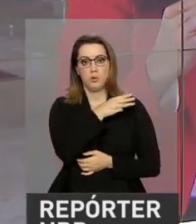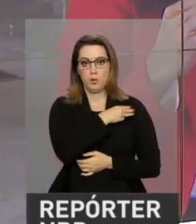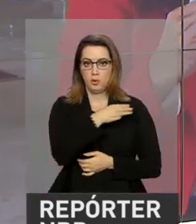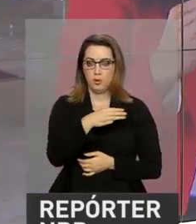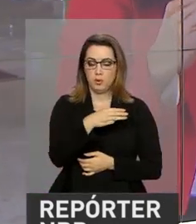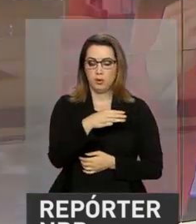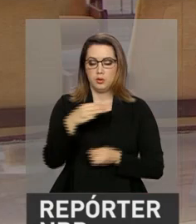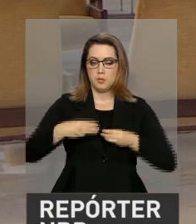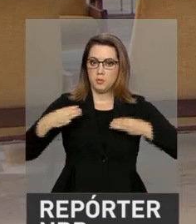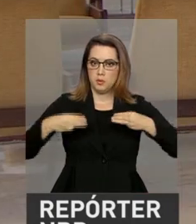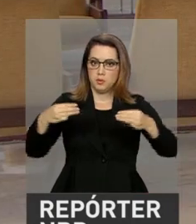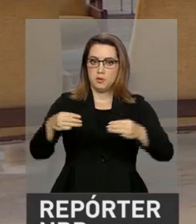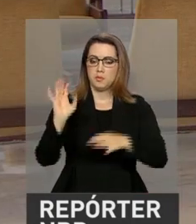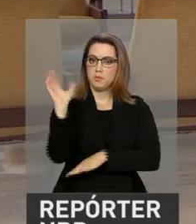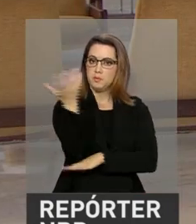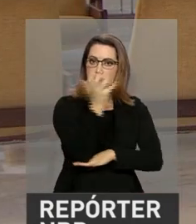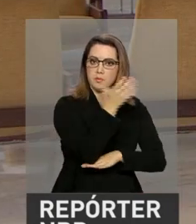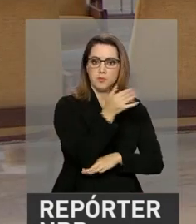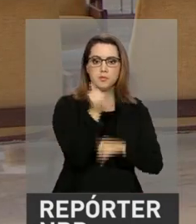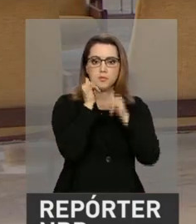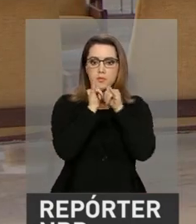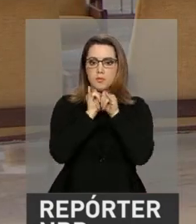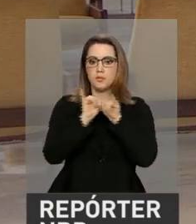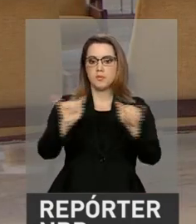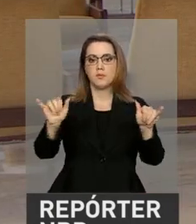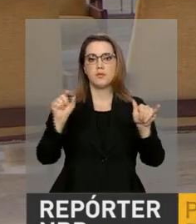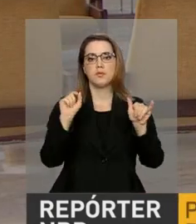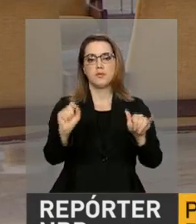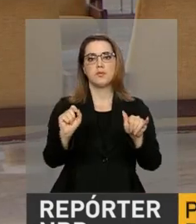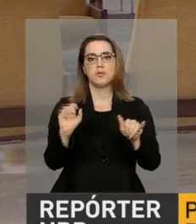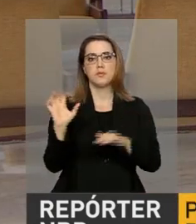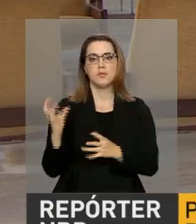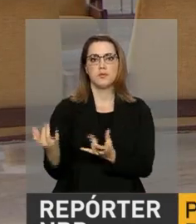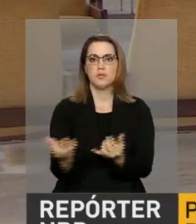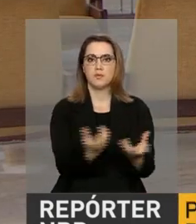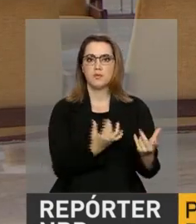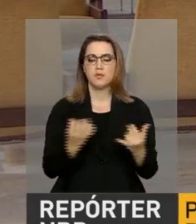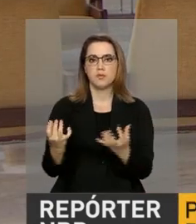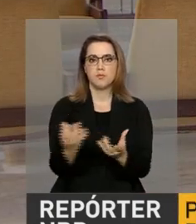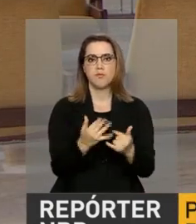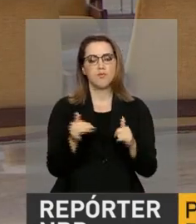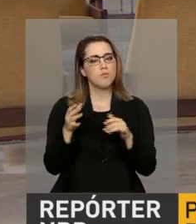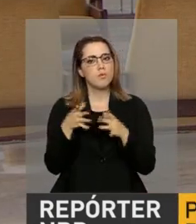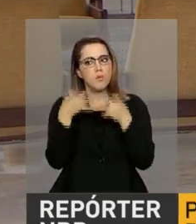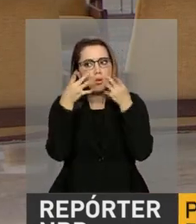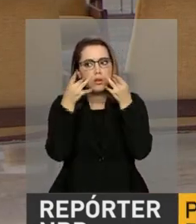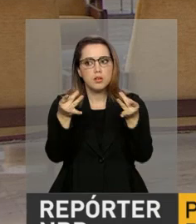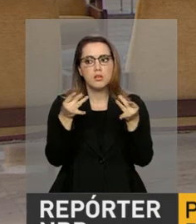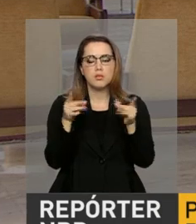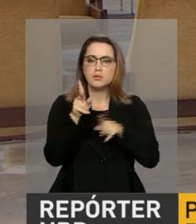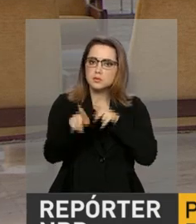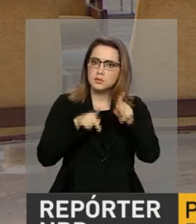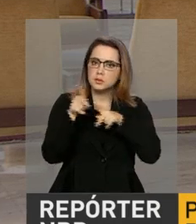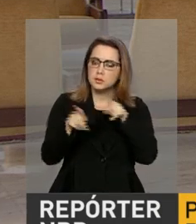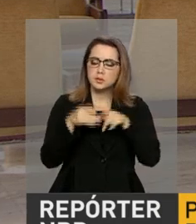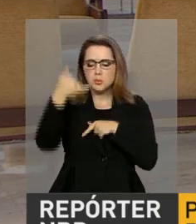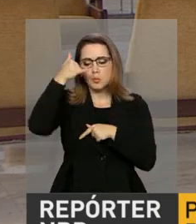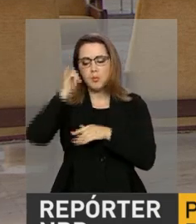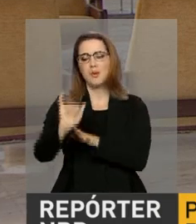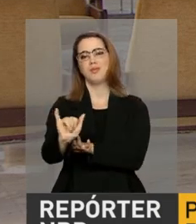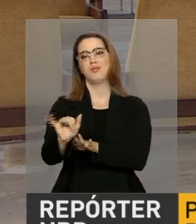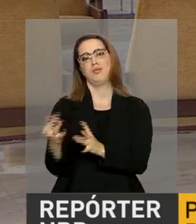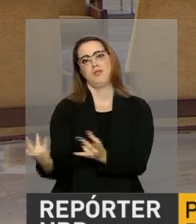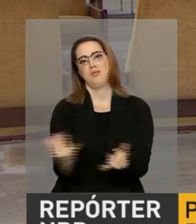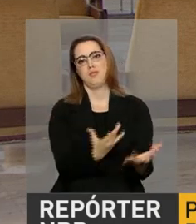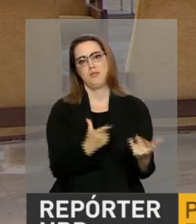do meio ambiente ele avisou que essas queimadas fazem eh PED faz um alerta à população para que evite queimadas desnecessárias em